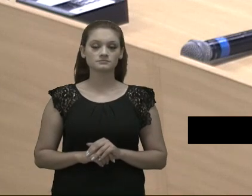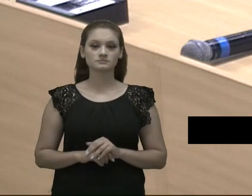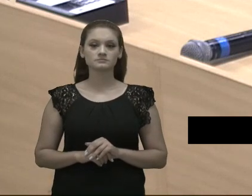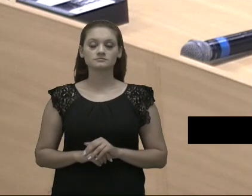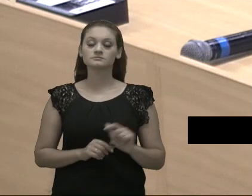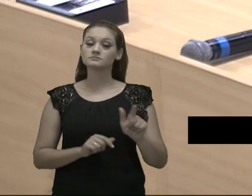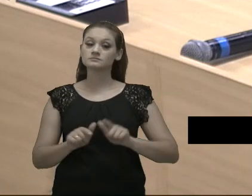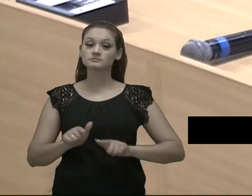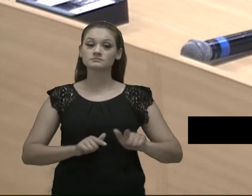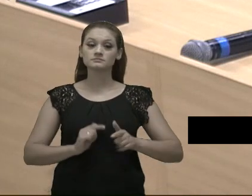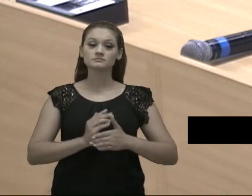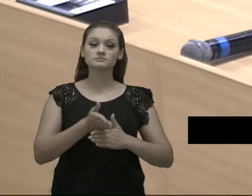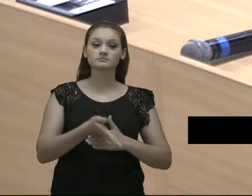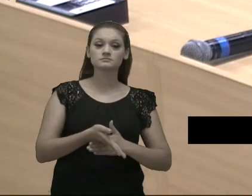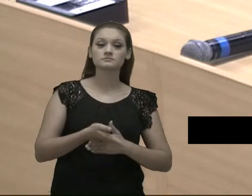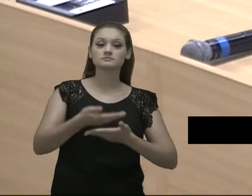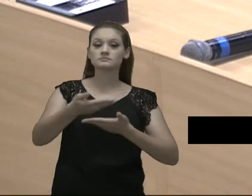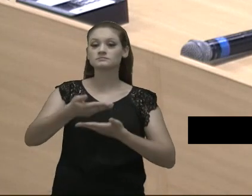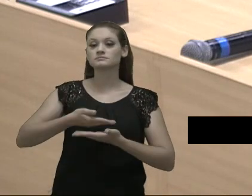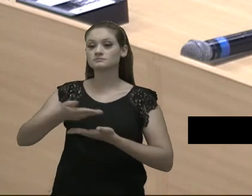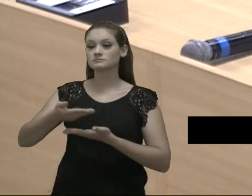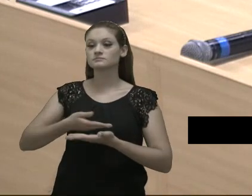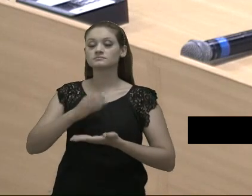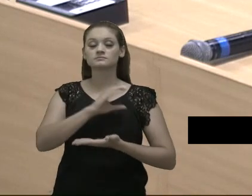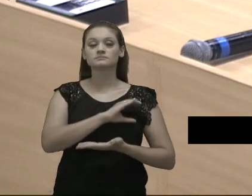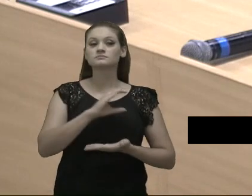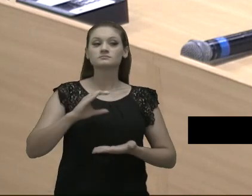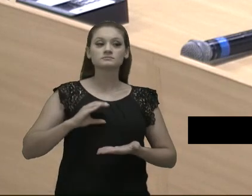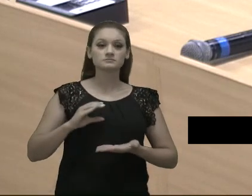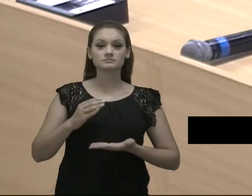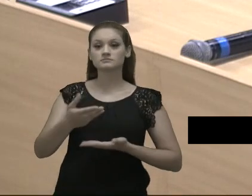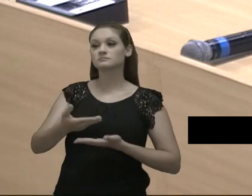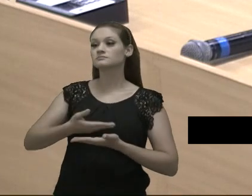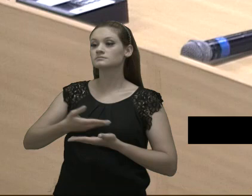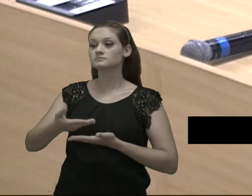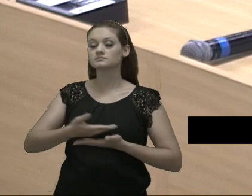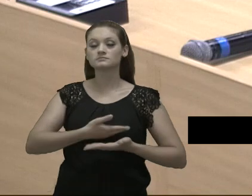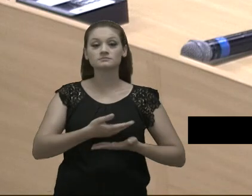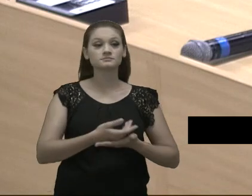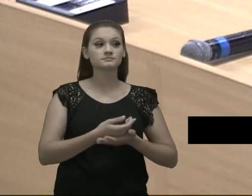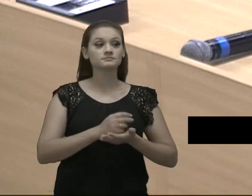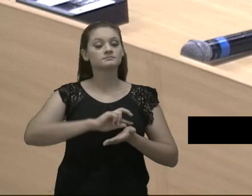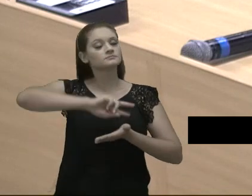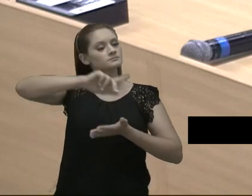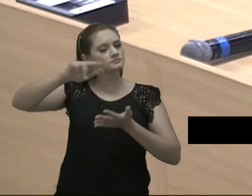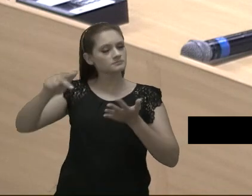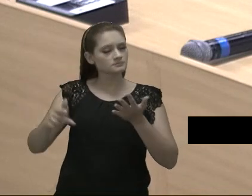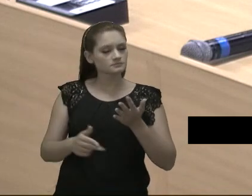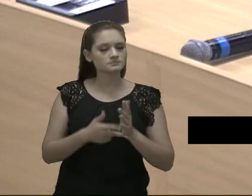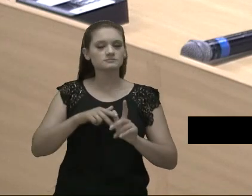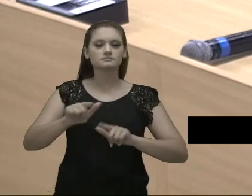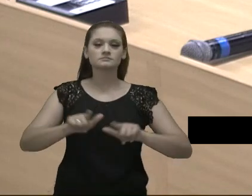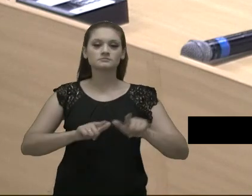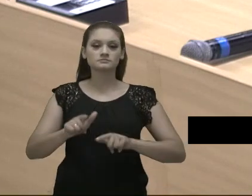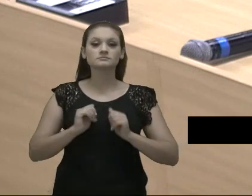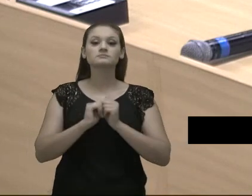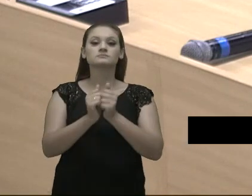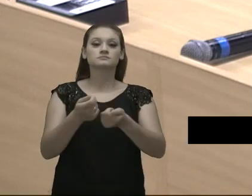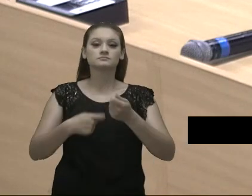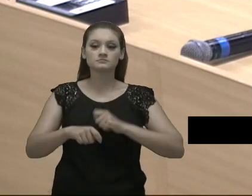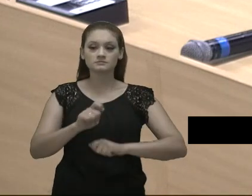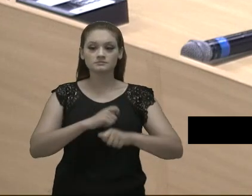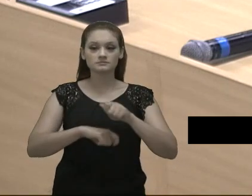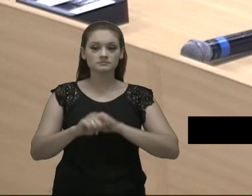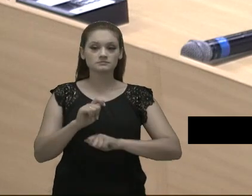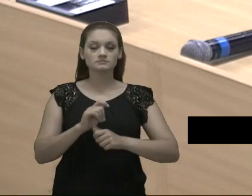um trabalho dentro da recepção, a gente coordena a recepção, entre outras atividades correlatas à administração. E aí no